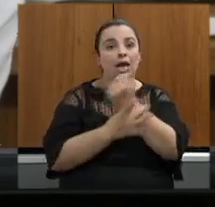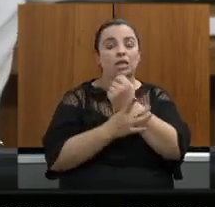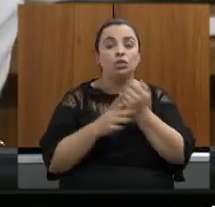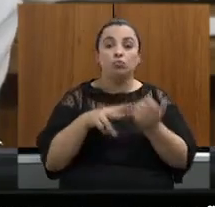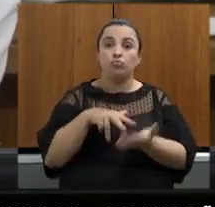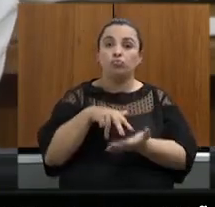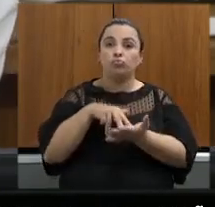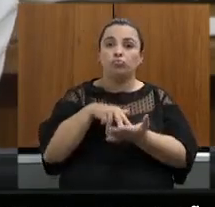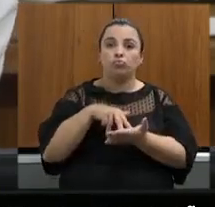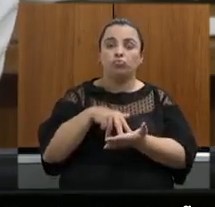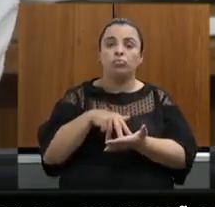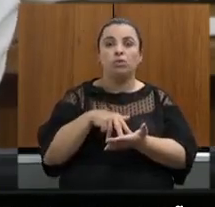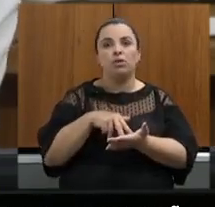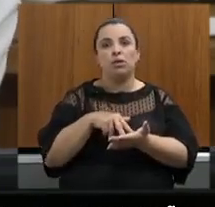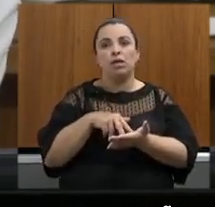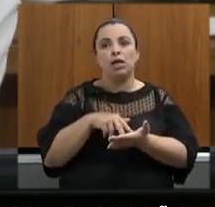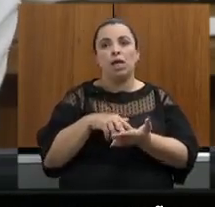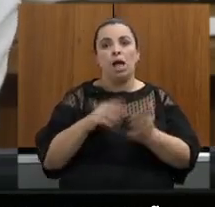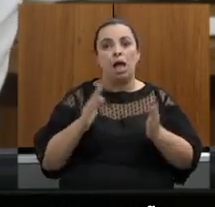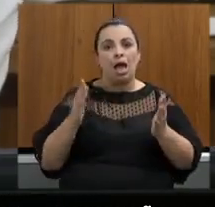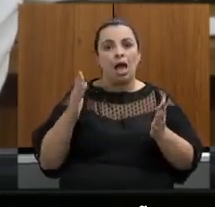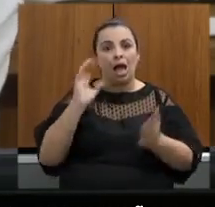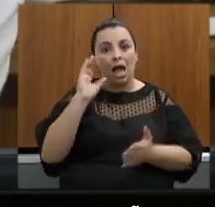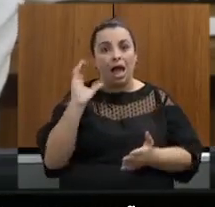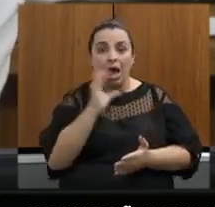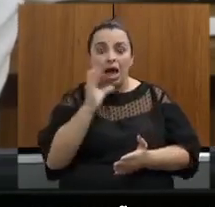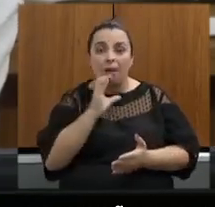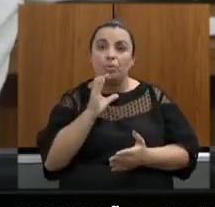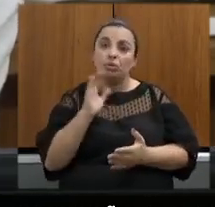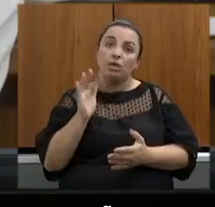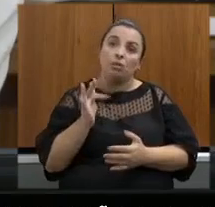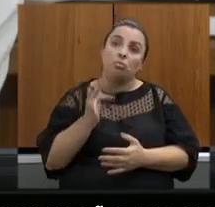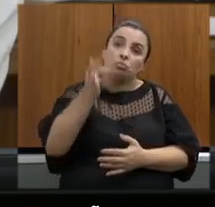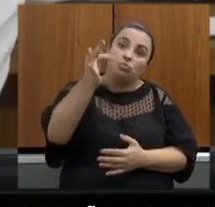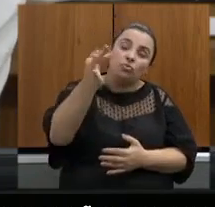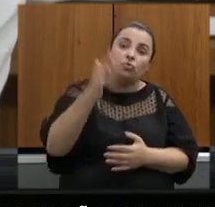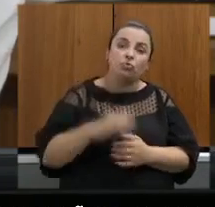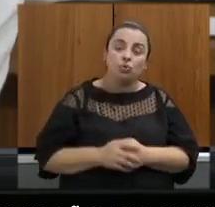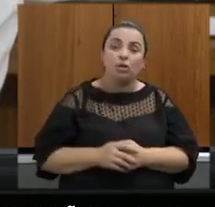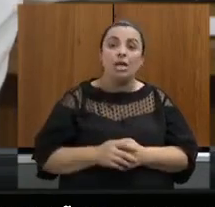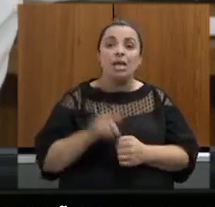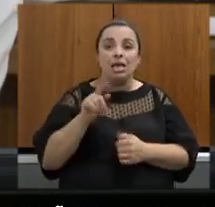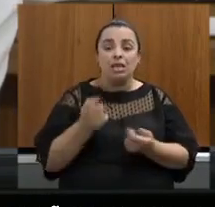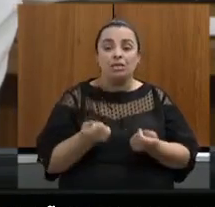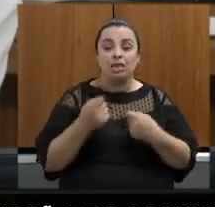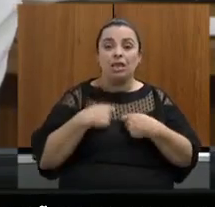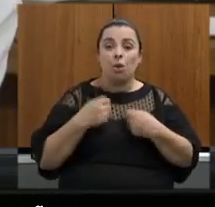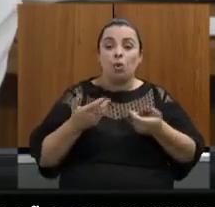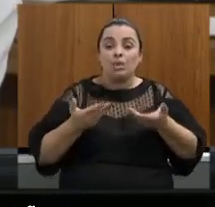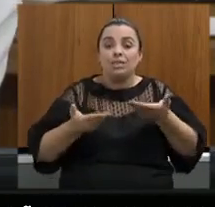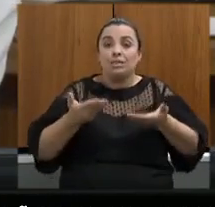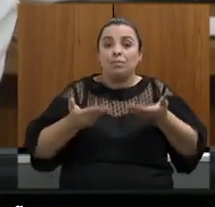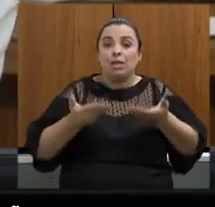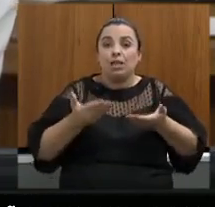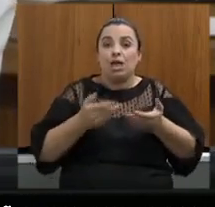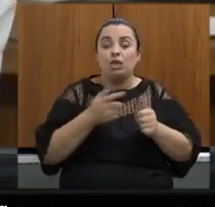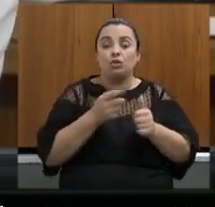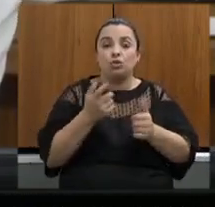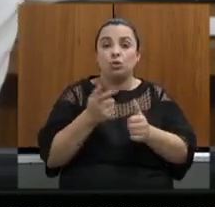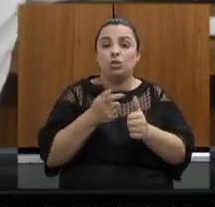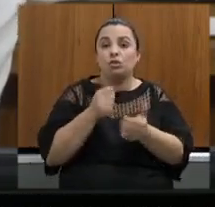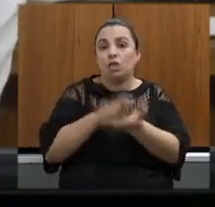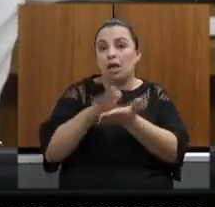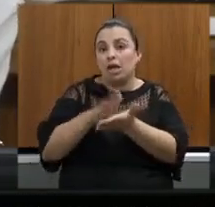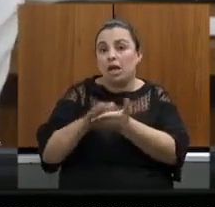nas contas públicas que permita ao estado de fato conseguir fazer as melhorias que a gente tanto precisa